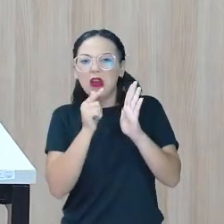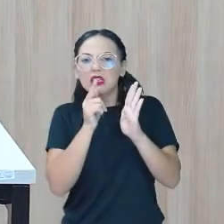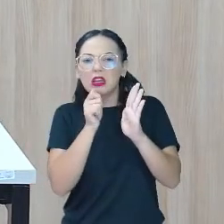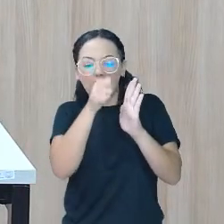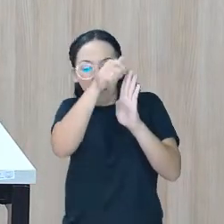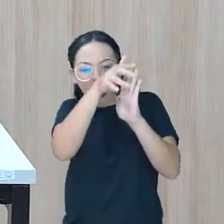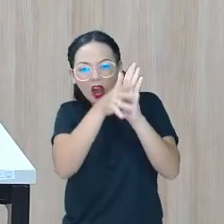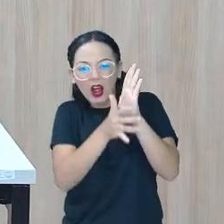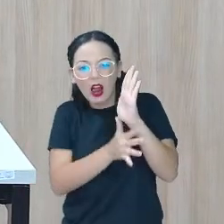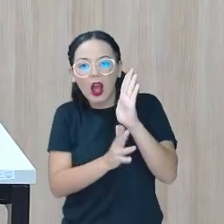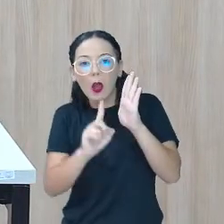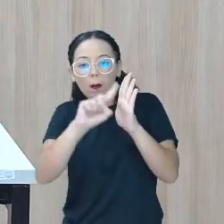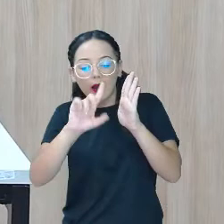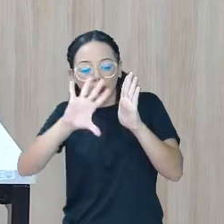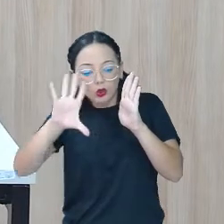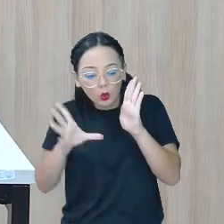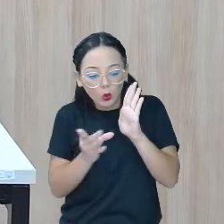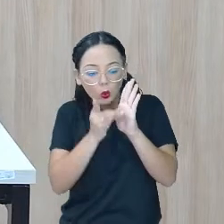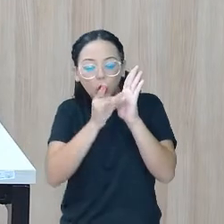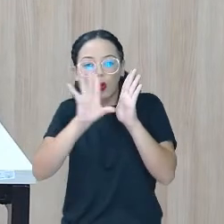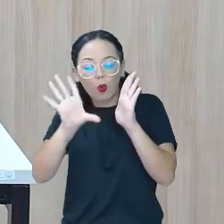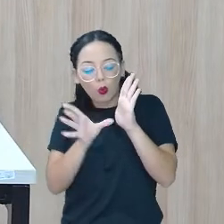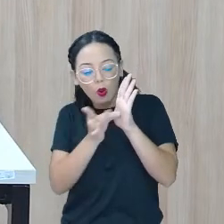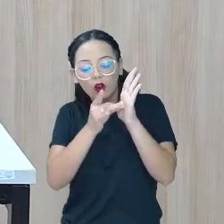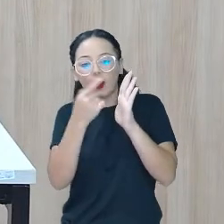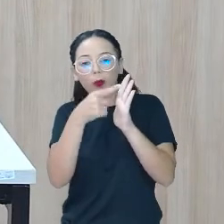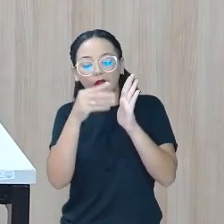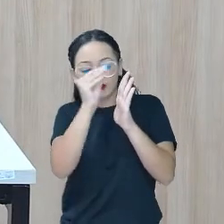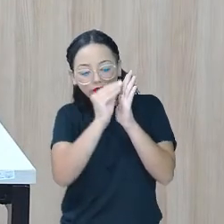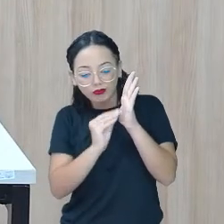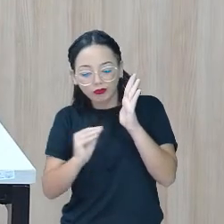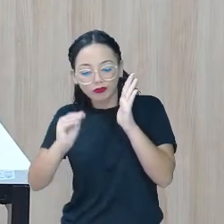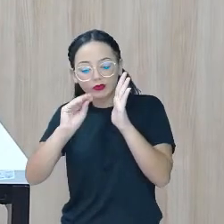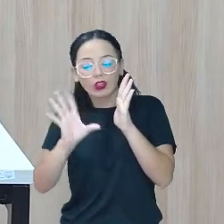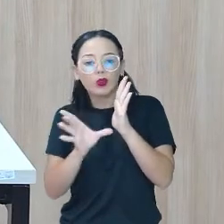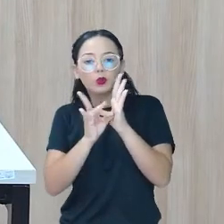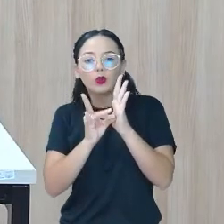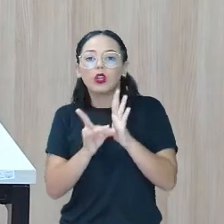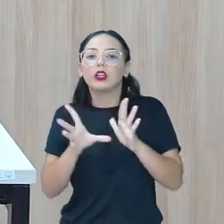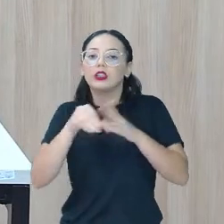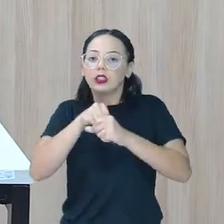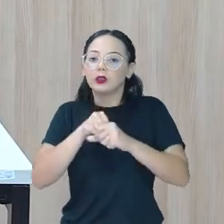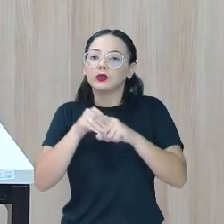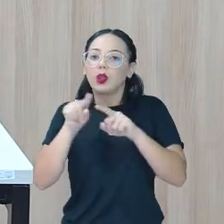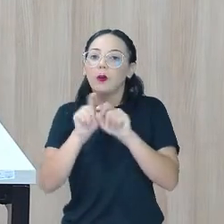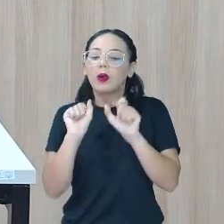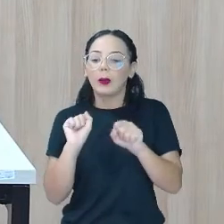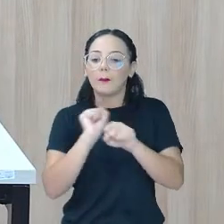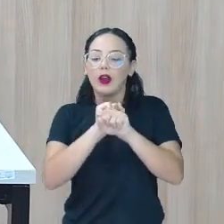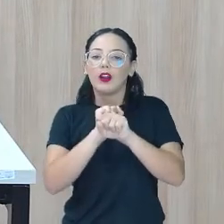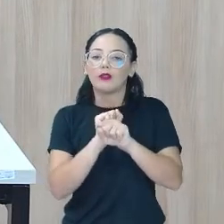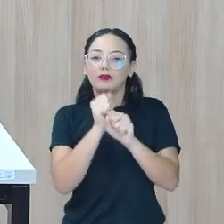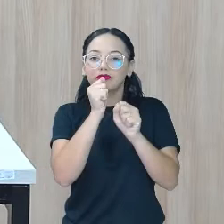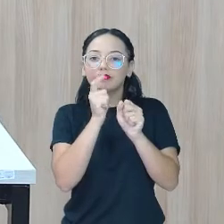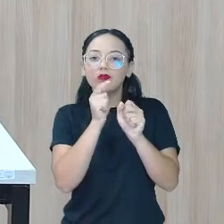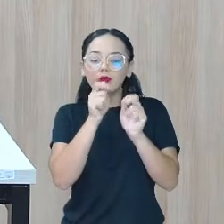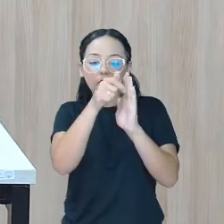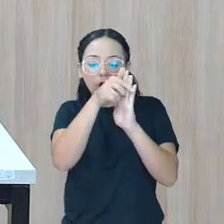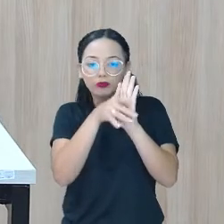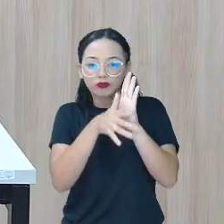hemorragia. As plaquetas também têm a capacidade de sair da corrente sanguínea e lá estancar o